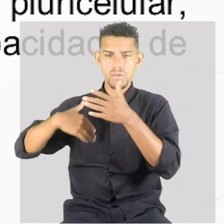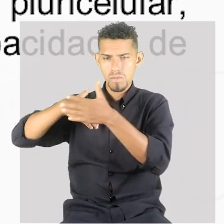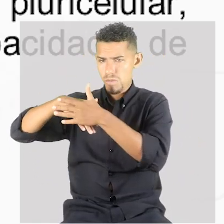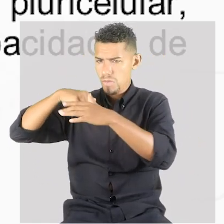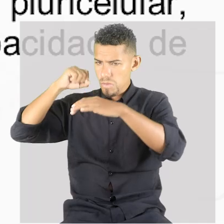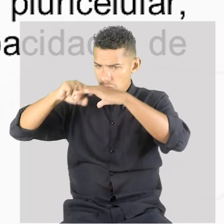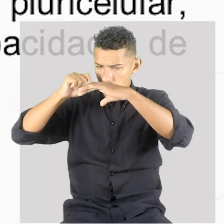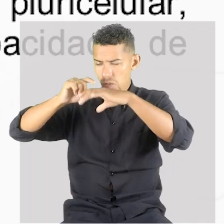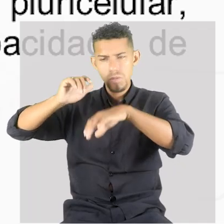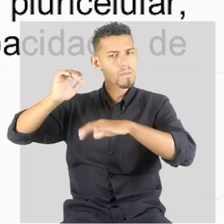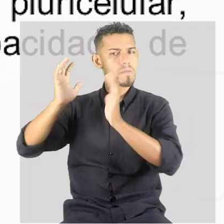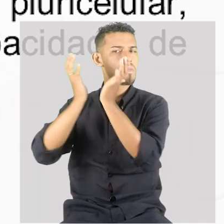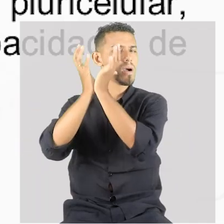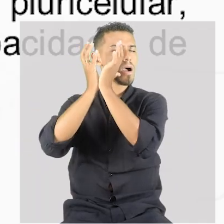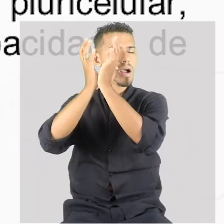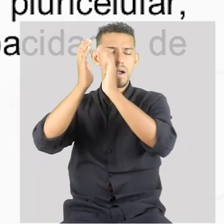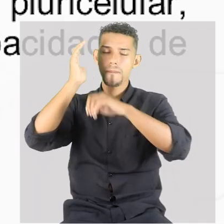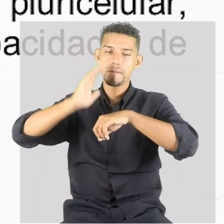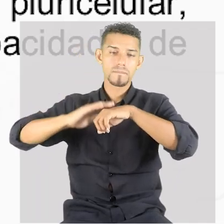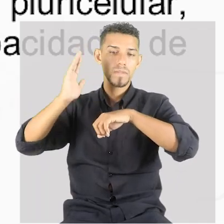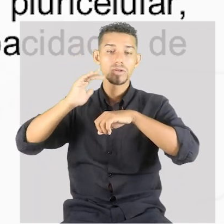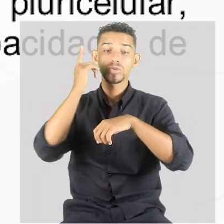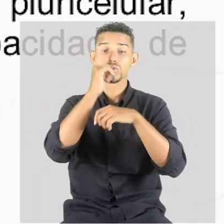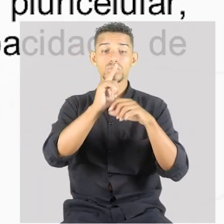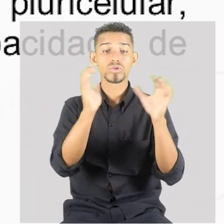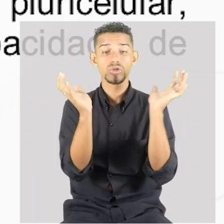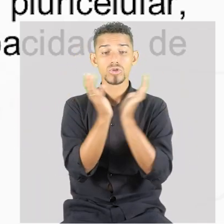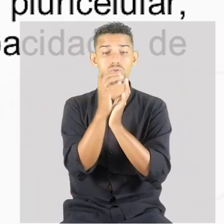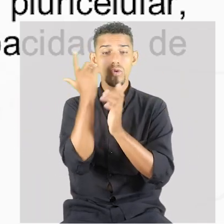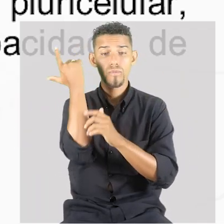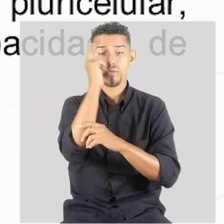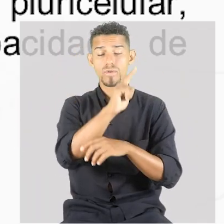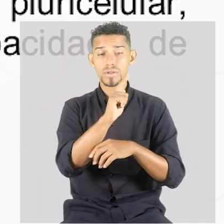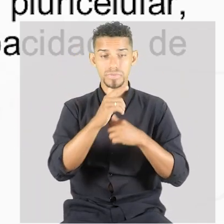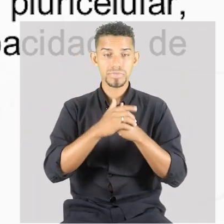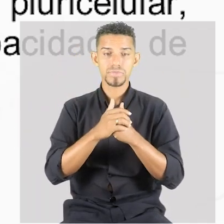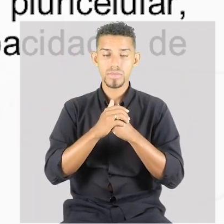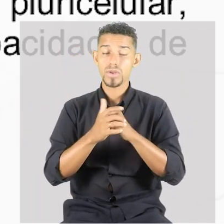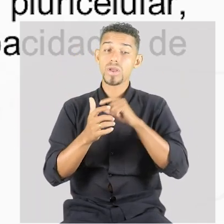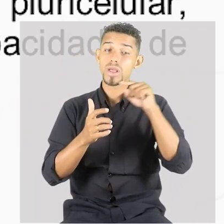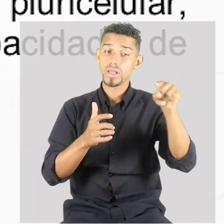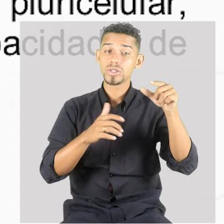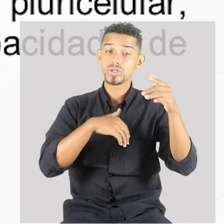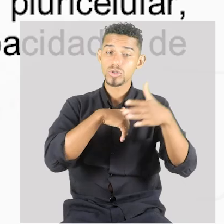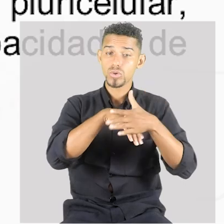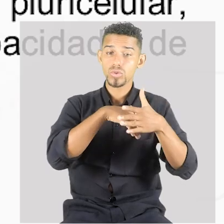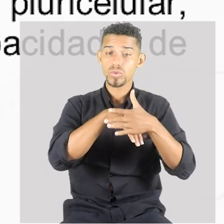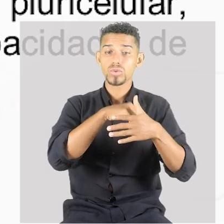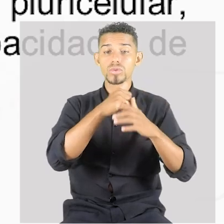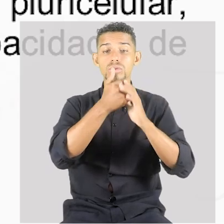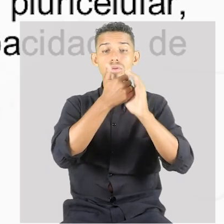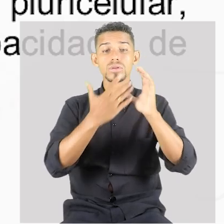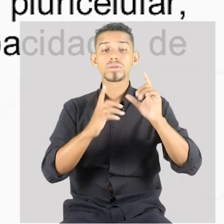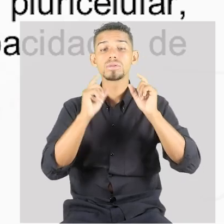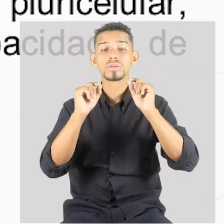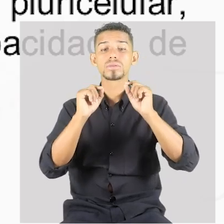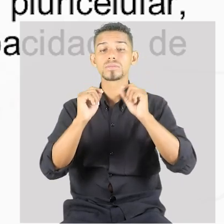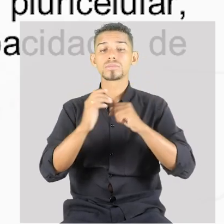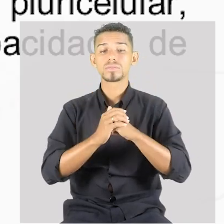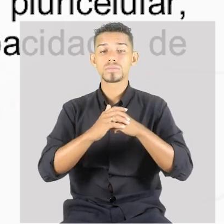artilheiro, levando seu time a vencer o campeonato. Esse jogador pertencia a um time com as seguintes